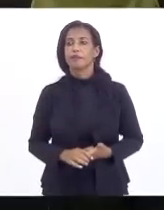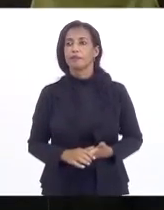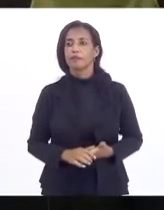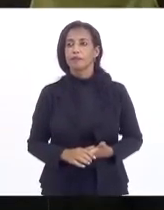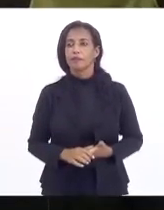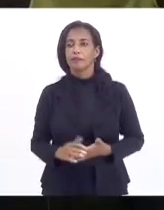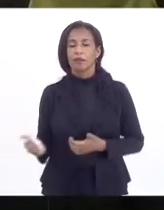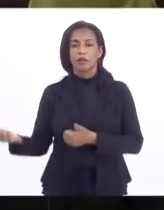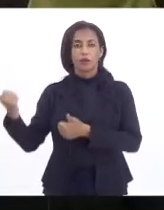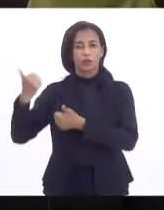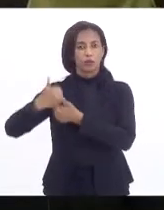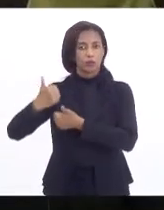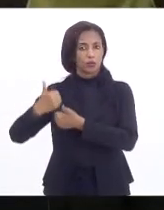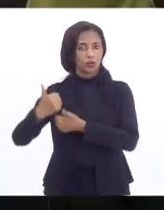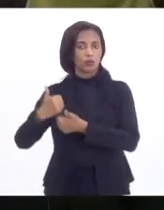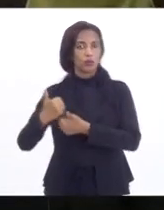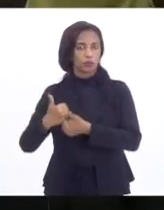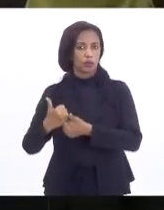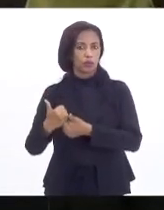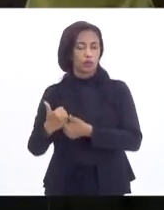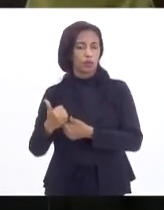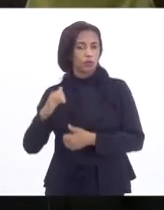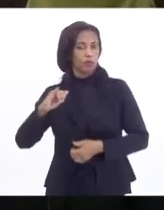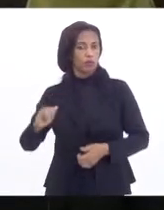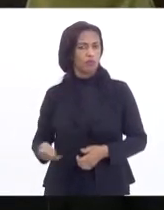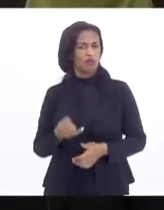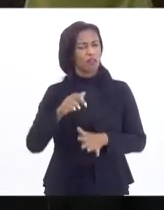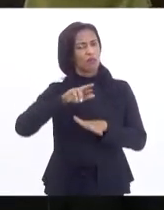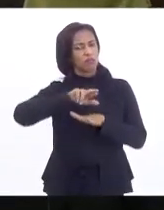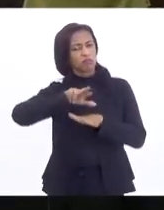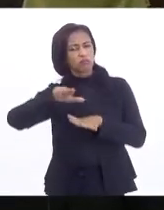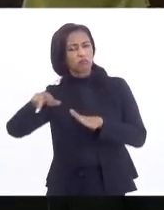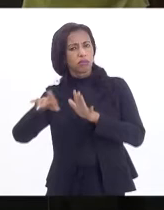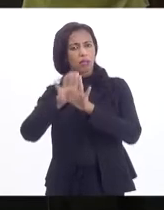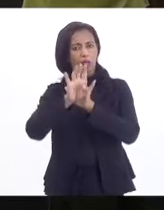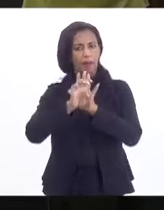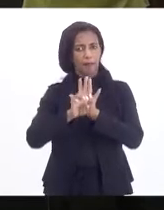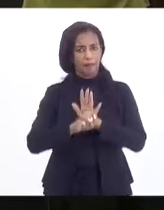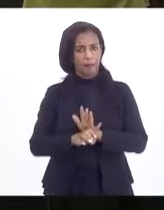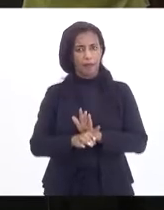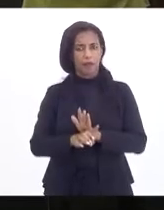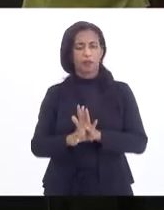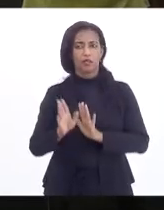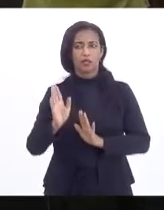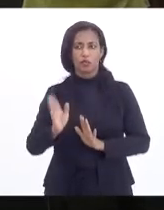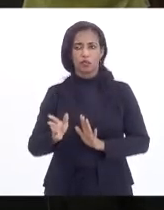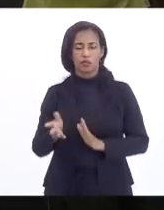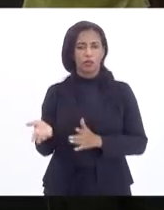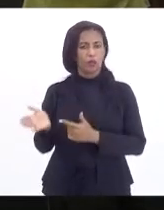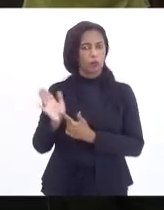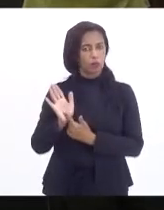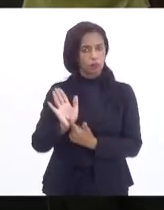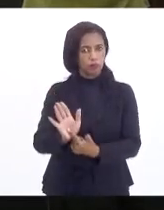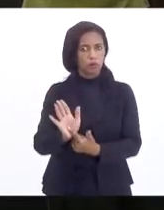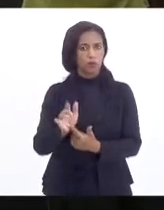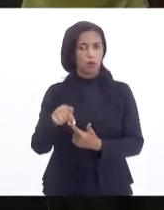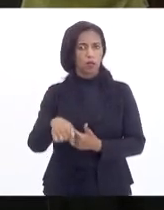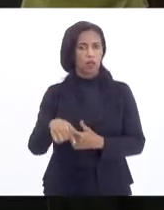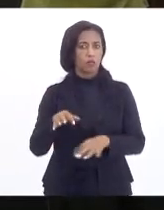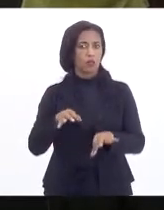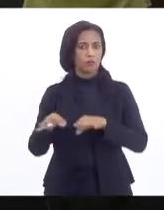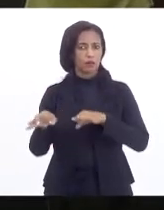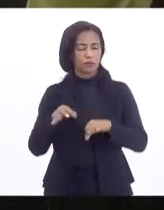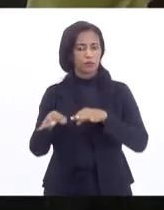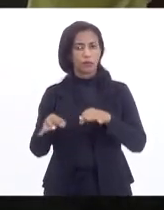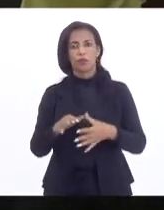pelo substitutivo, aproveitando várias emendas que foram apresentadas a esse